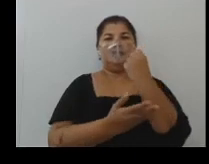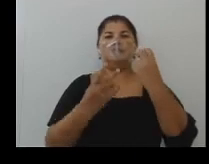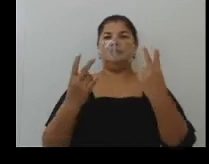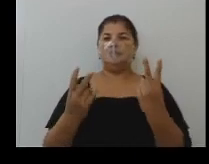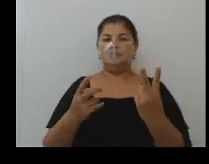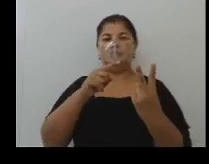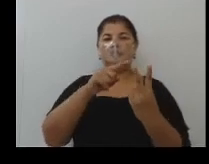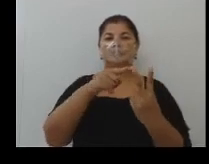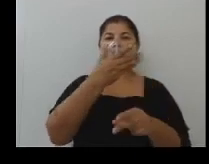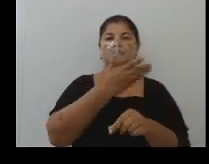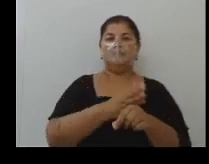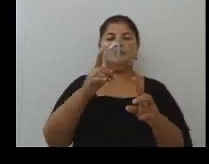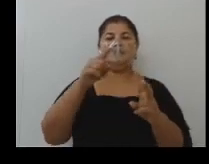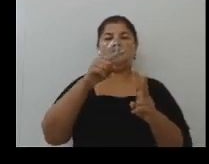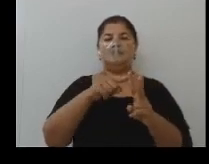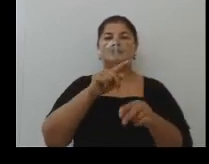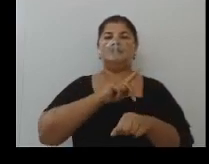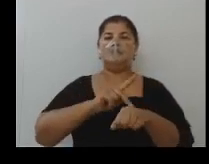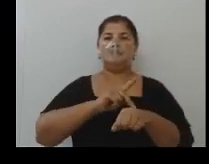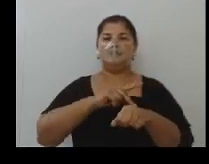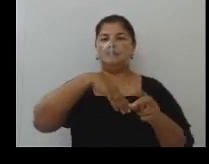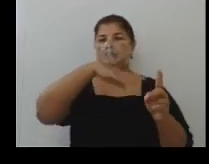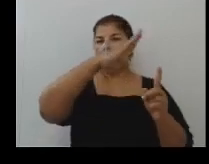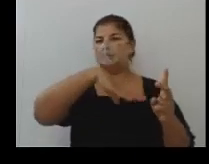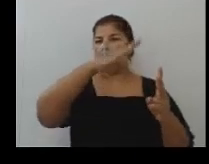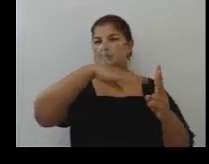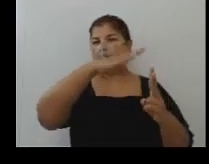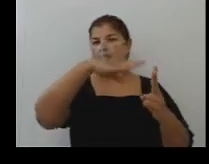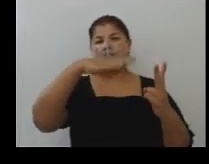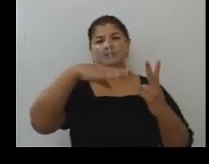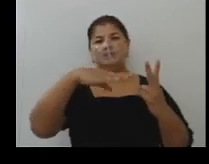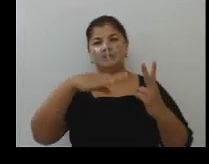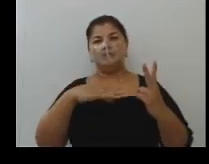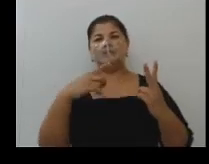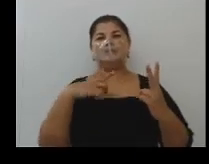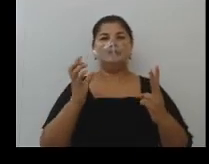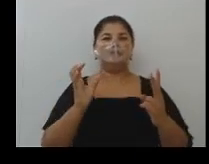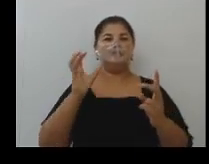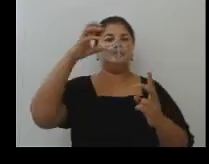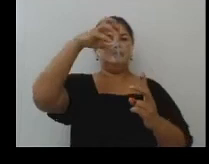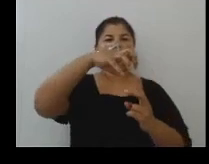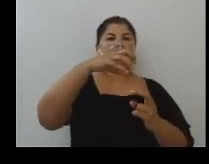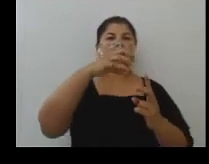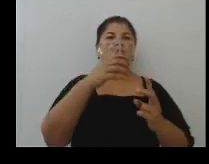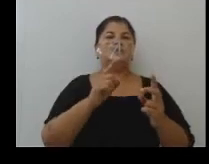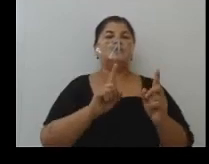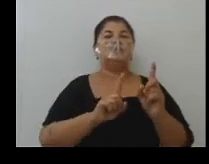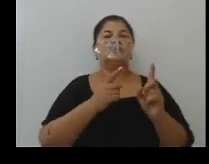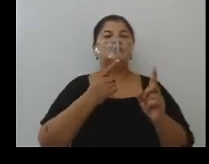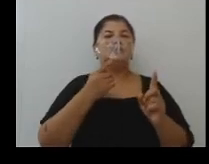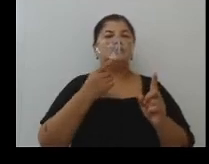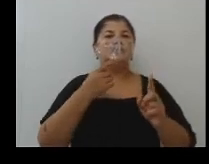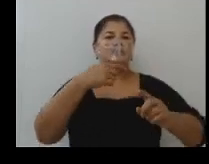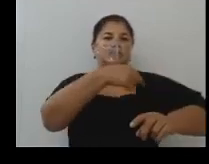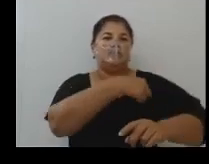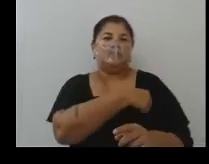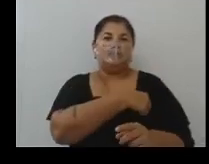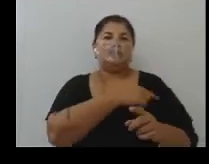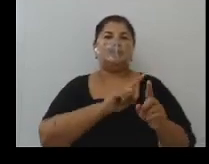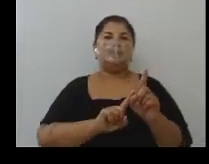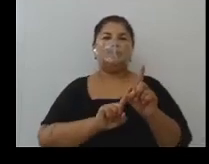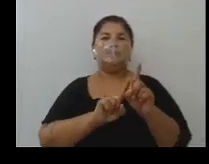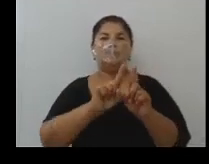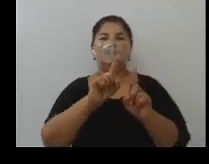pintada de branco e a outra pintada de preto, acopladas cada uma a um termômetro. No ponto médio